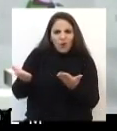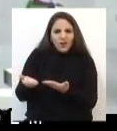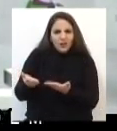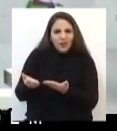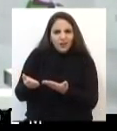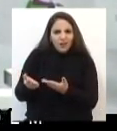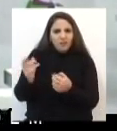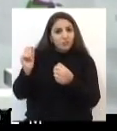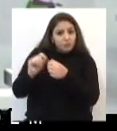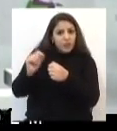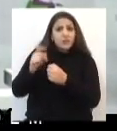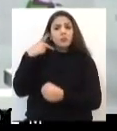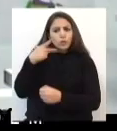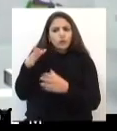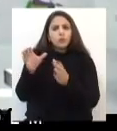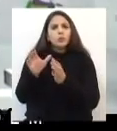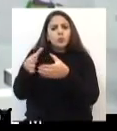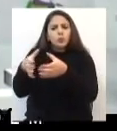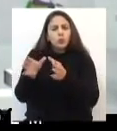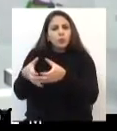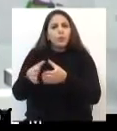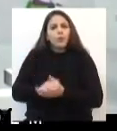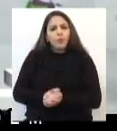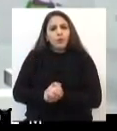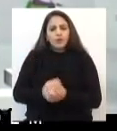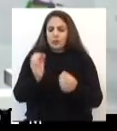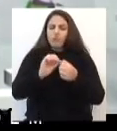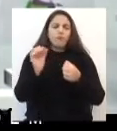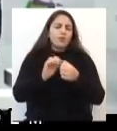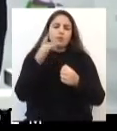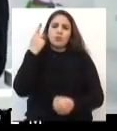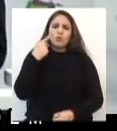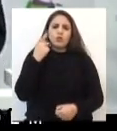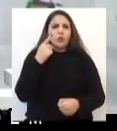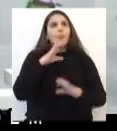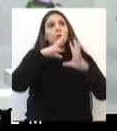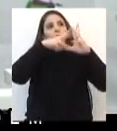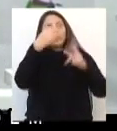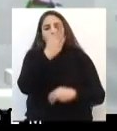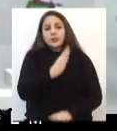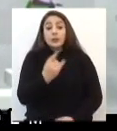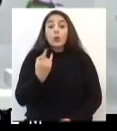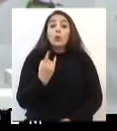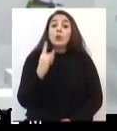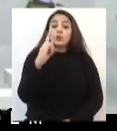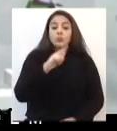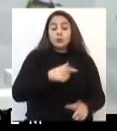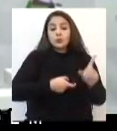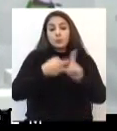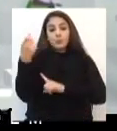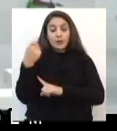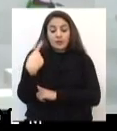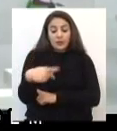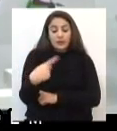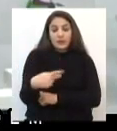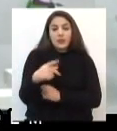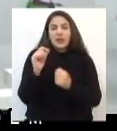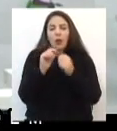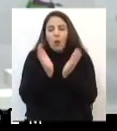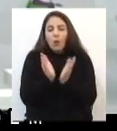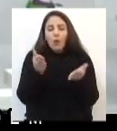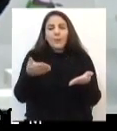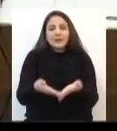fez política para grupos, não fez a política para todos os brasileiros. Nos últimos meses, o Palácio virou um comitê